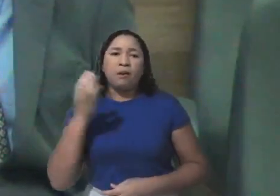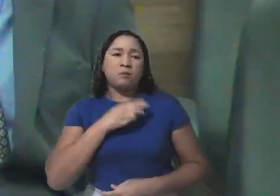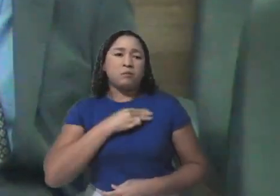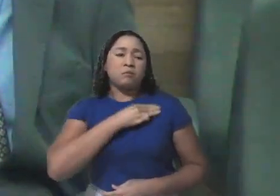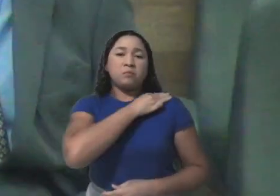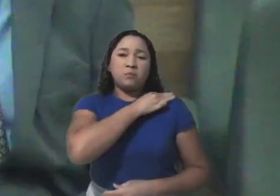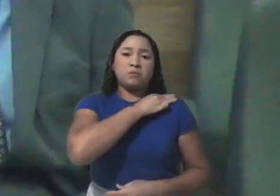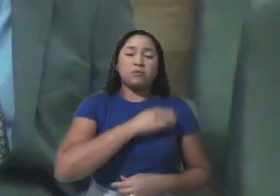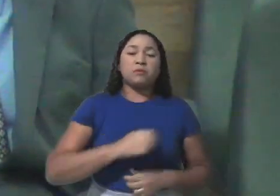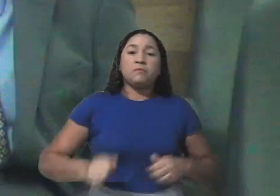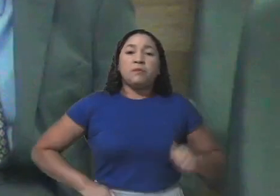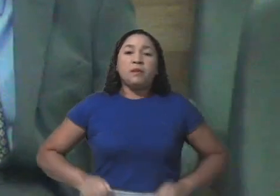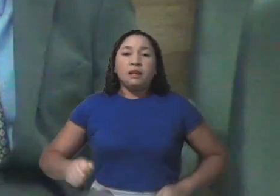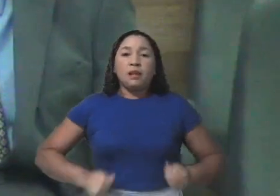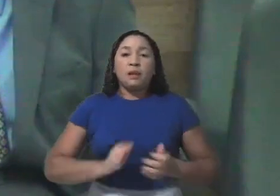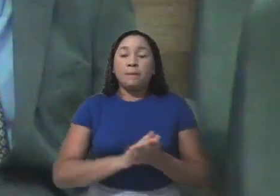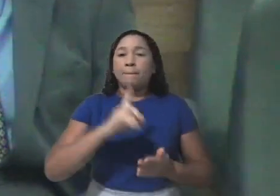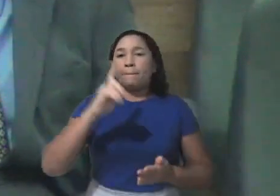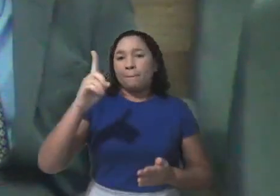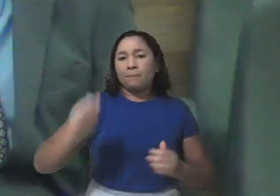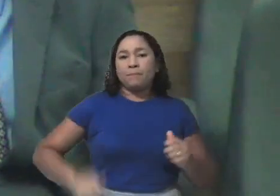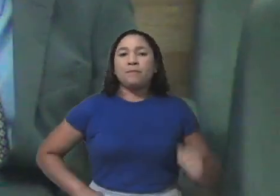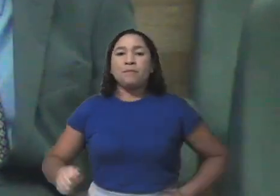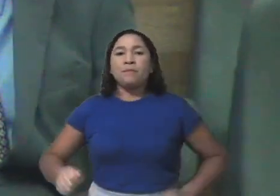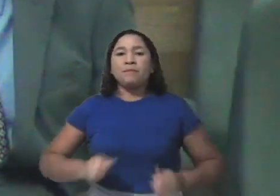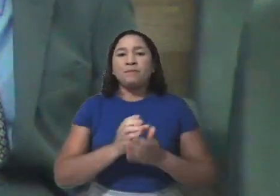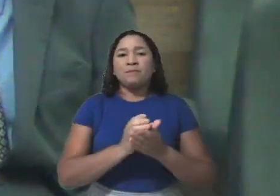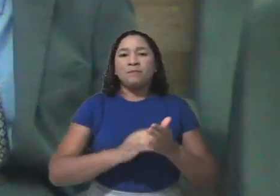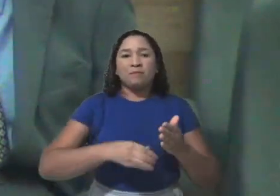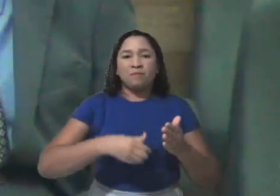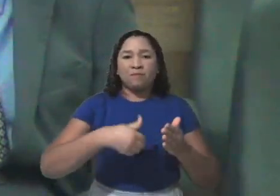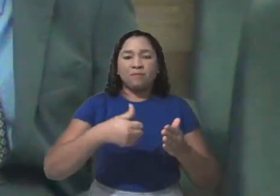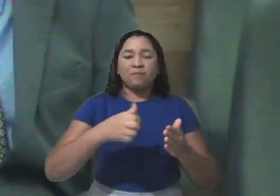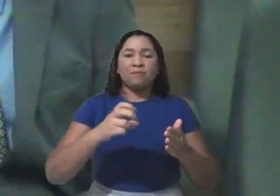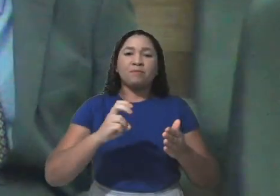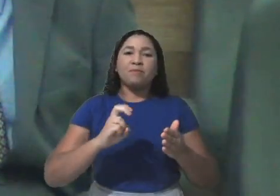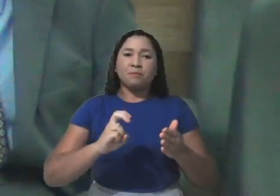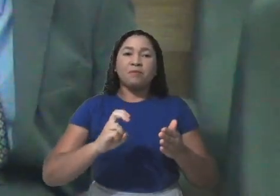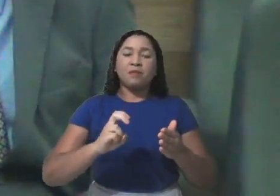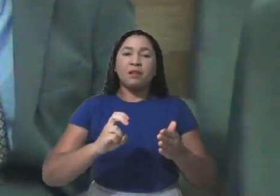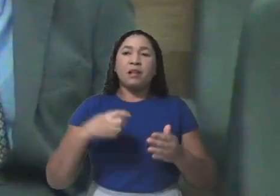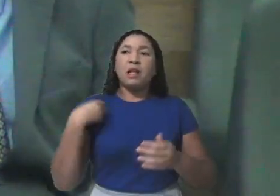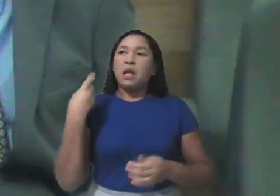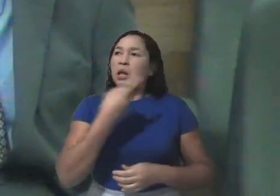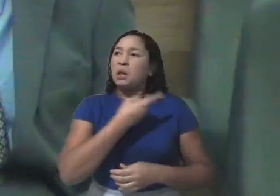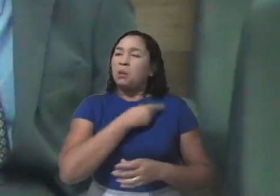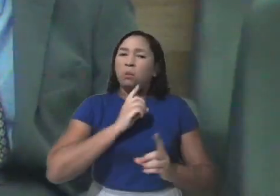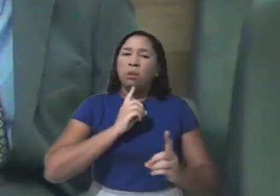tomar tempo, nós temos um problema sério com os judaizantes.